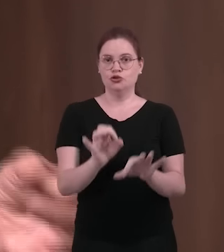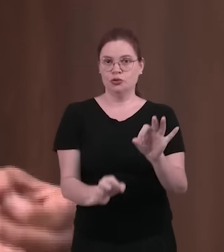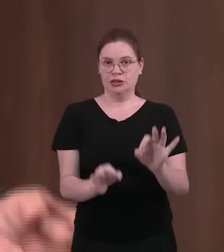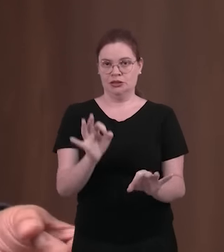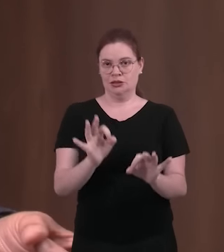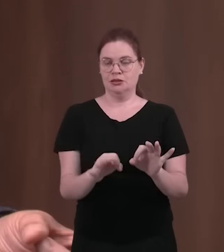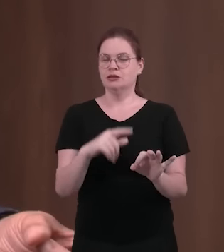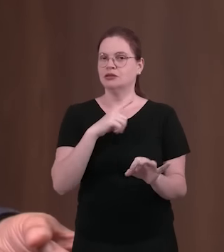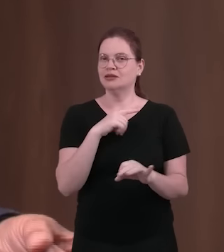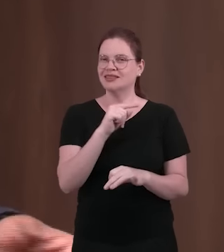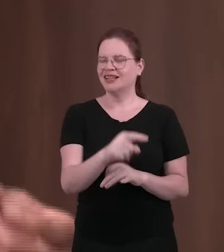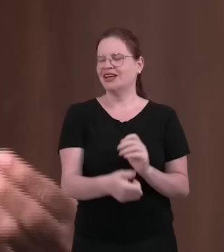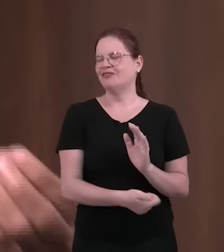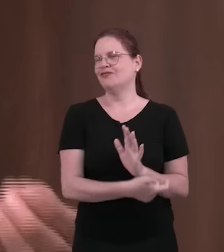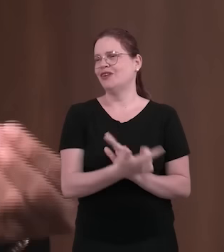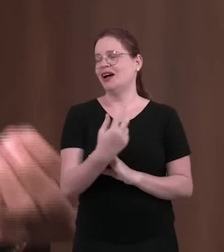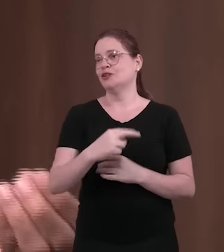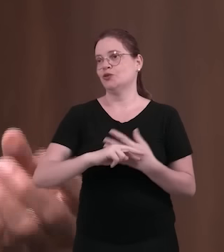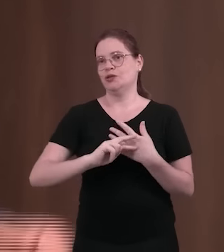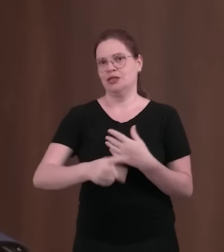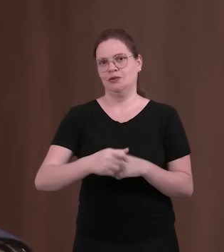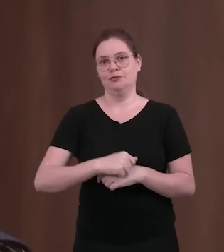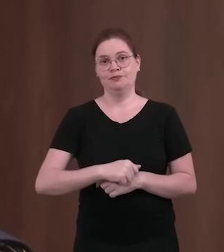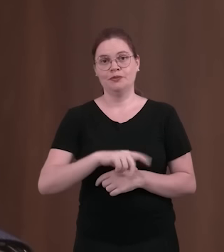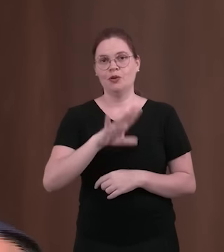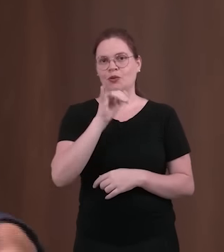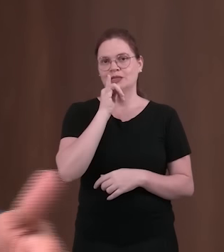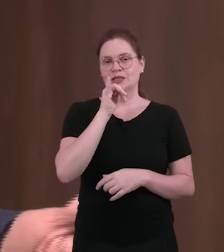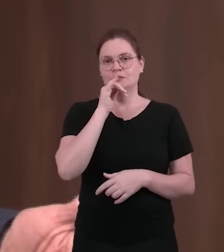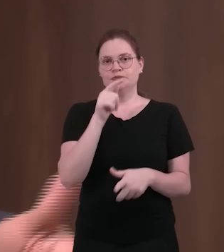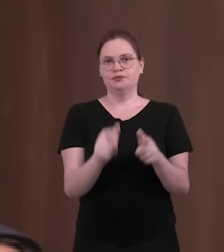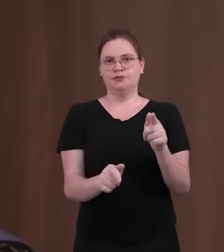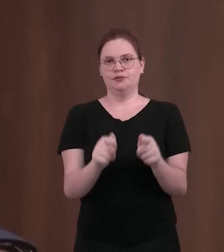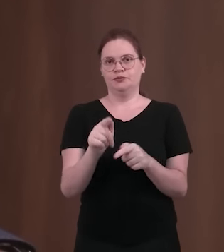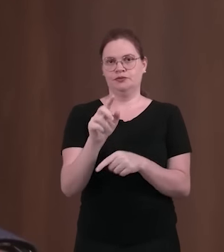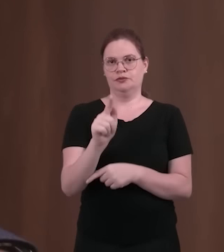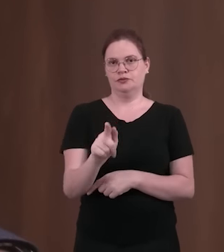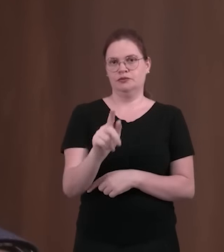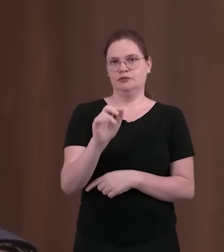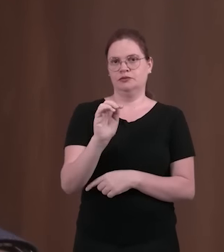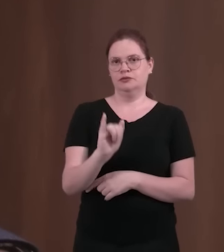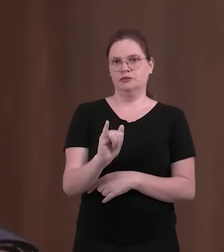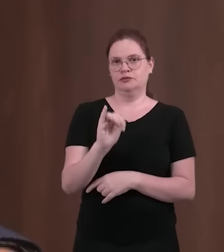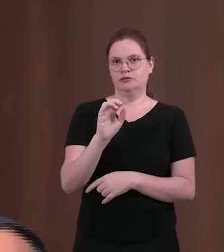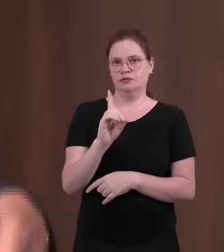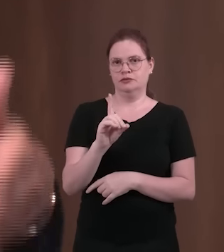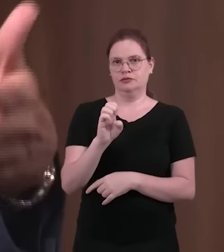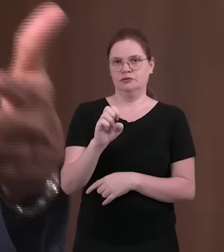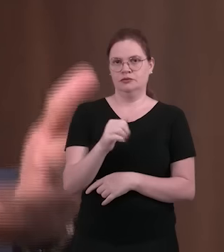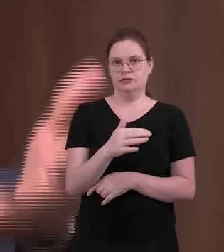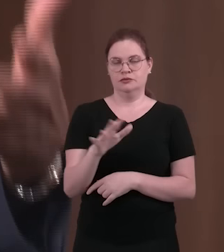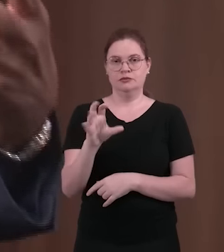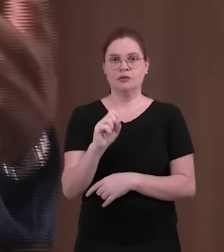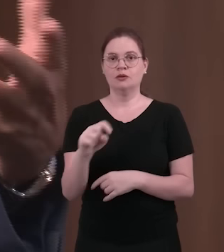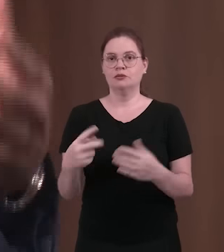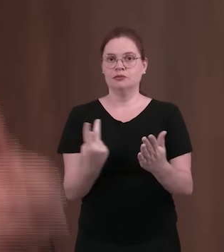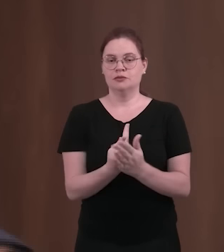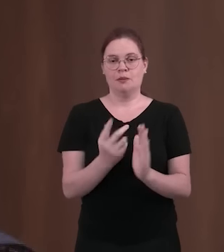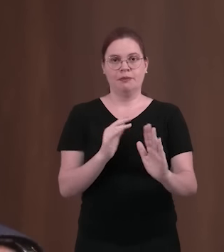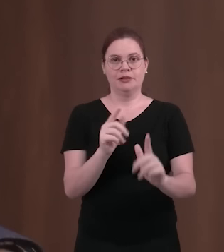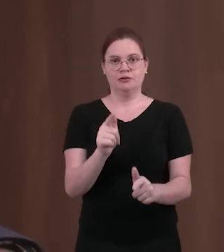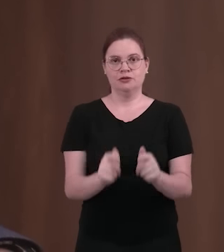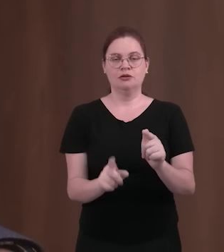Naquele momento da vida de Gideão, o que aconteceu com o povo de Israel? Eles afastaram do Senhor. Eles ergueram um